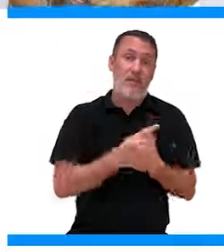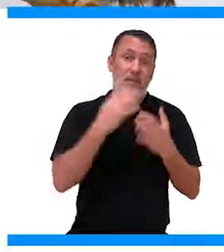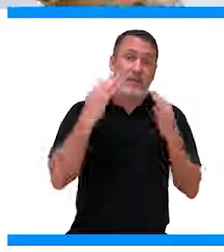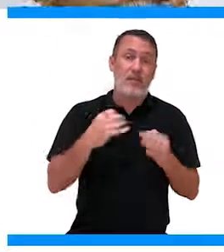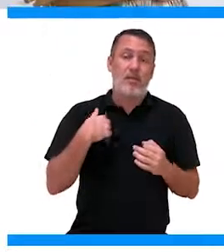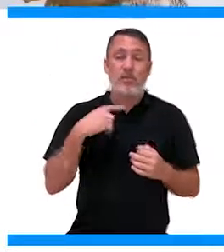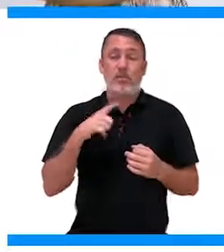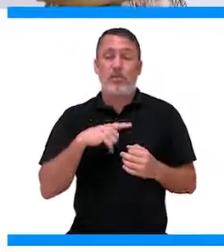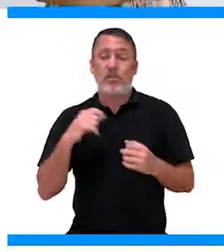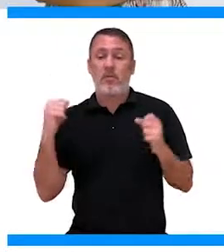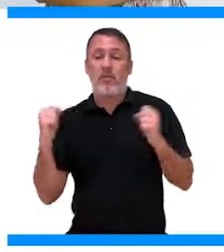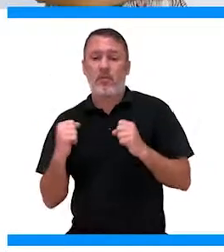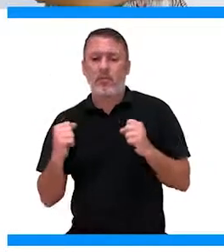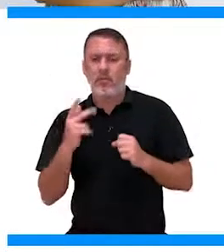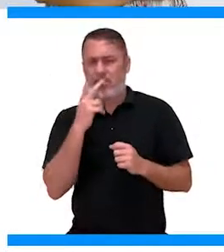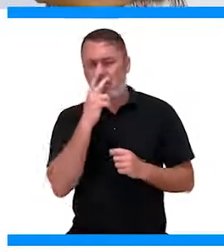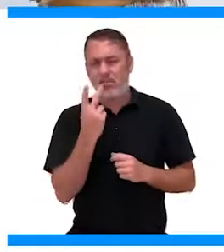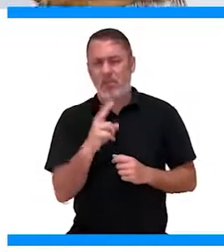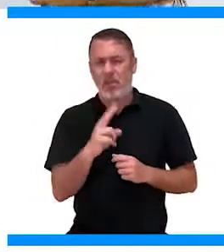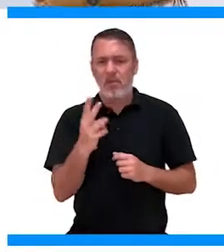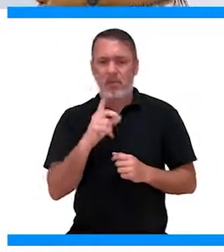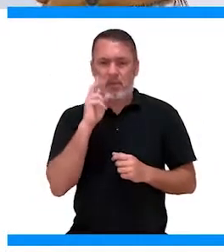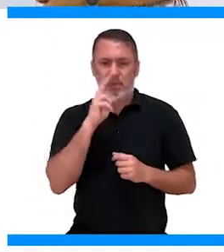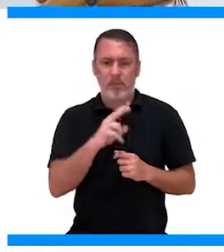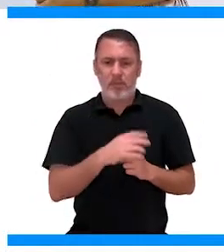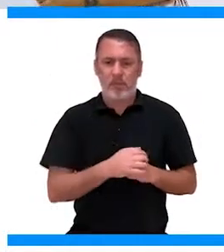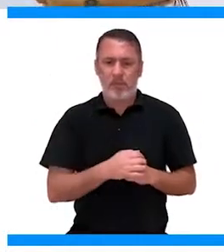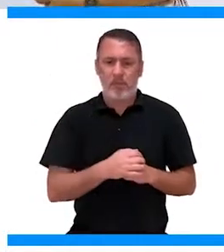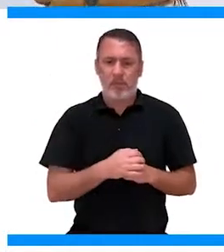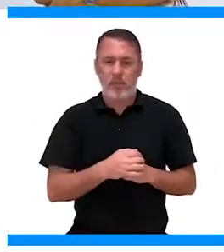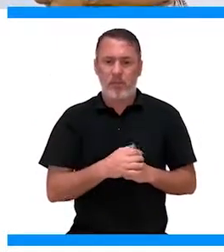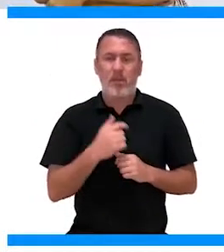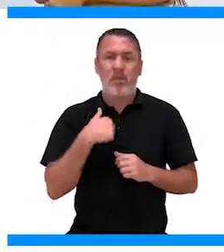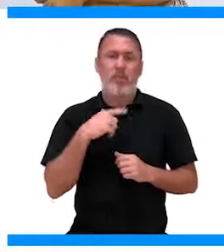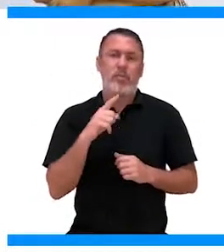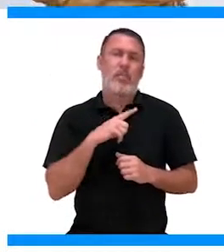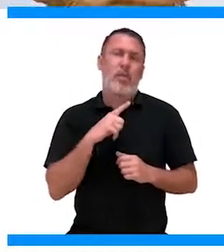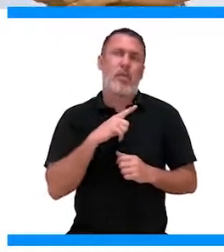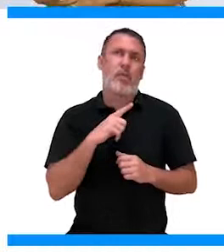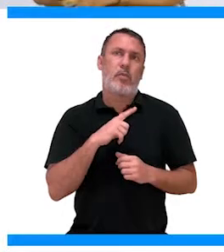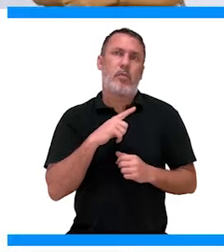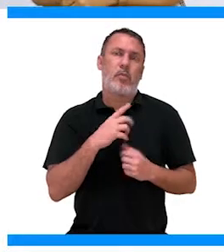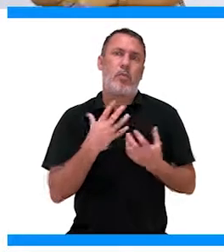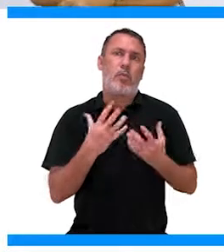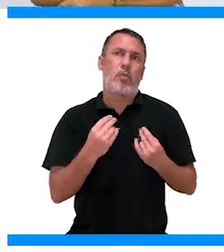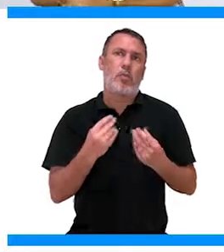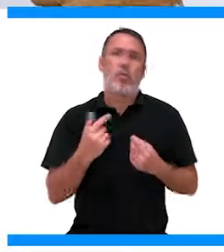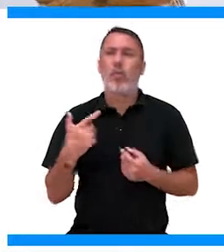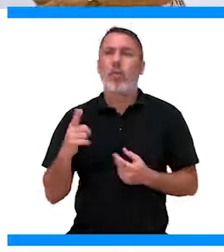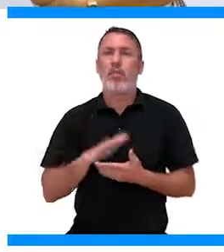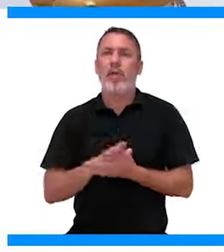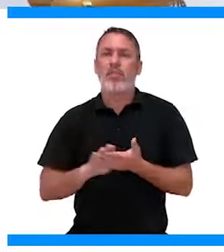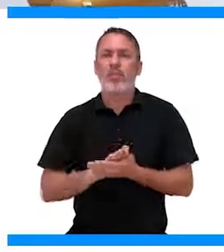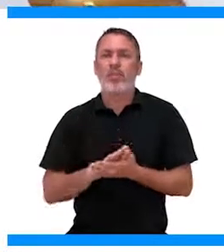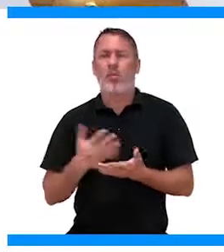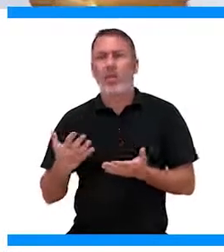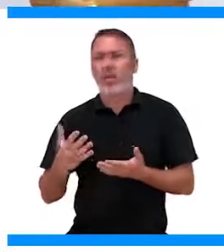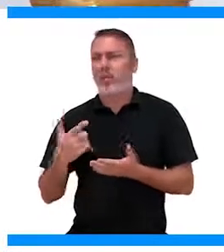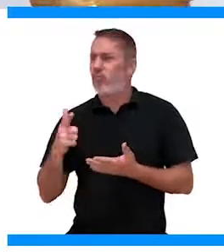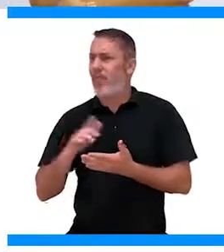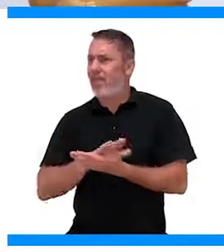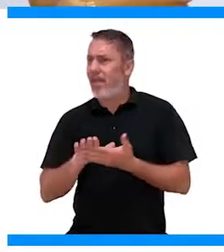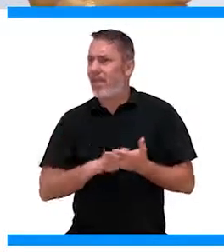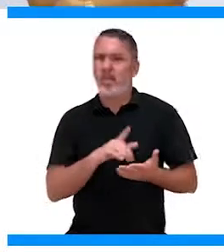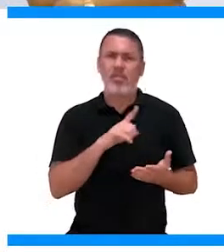tremendo estou de frio. Ou tenho bastante internada. Olha só essa segunda frase, né? Tenho bastante internada. Como